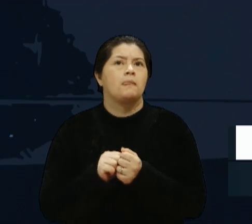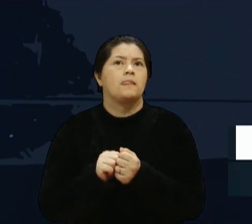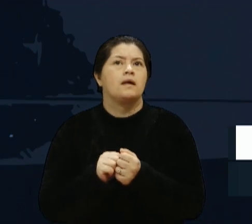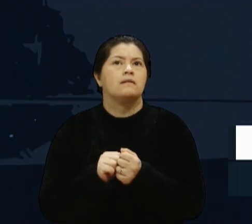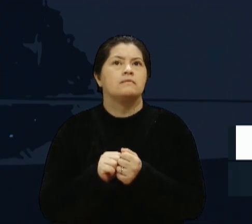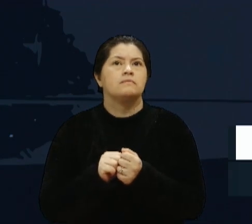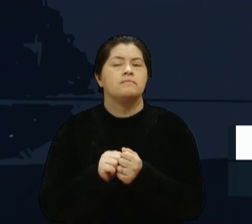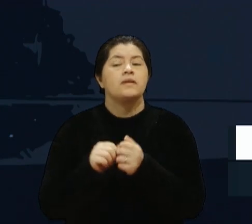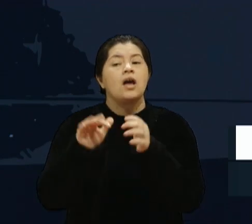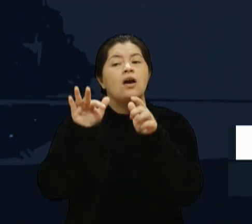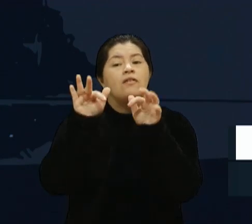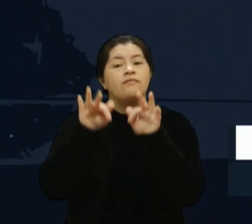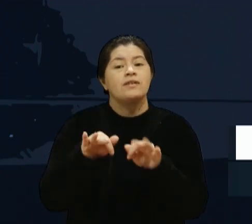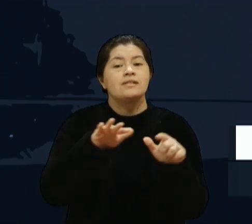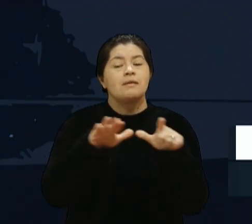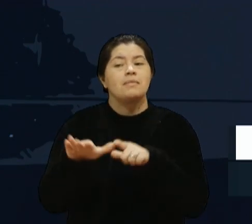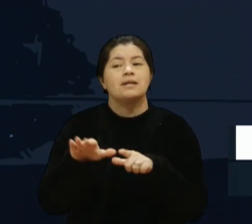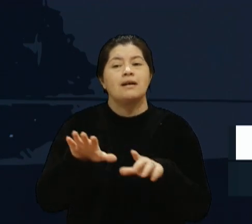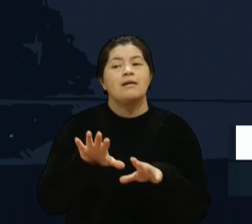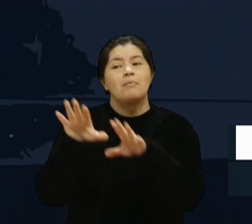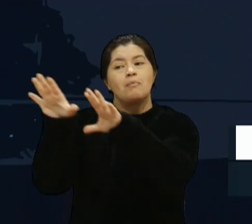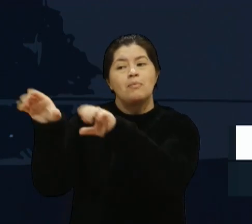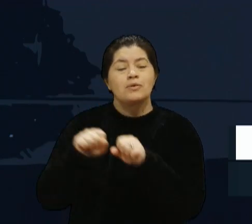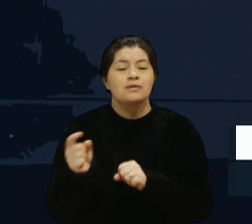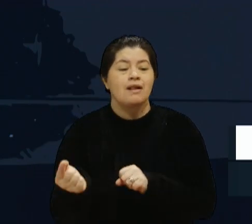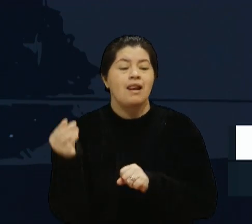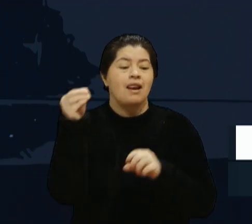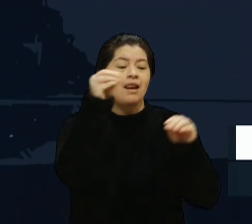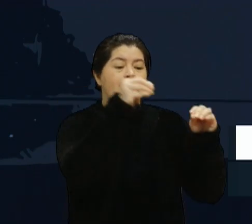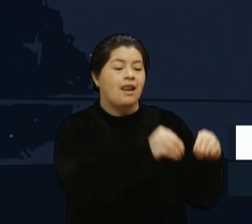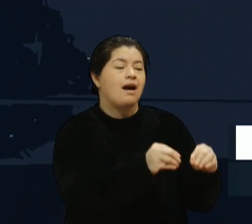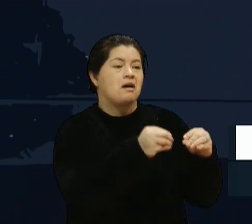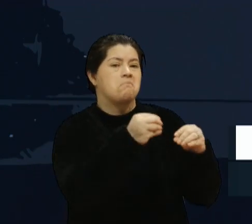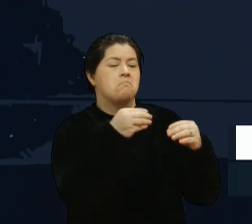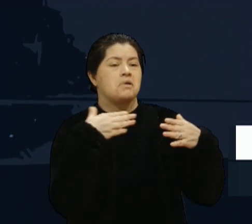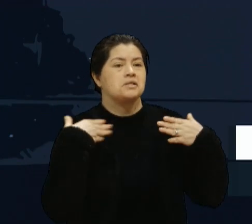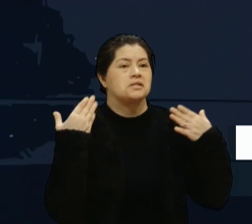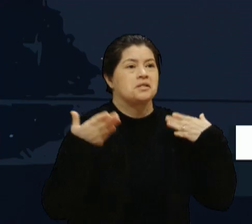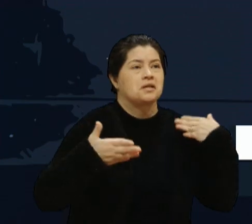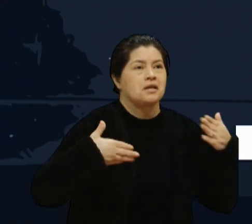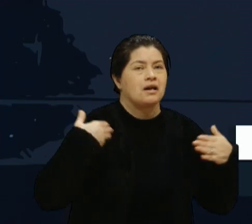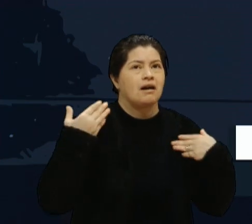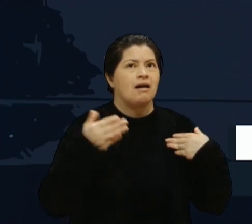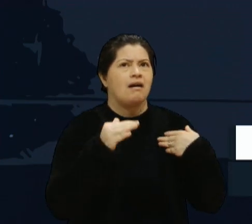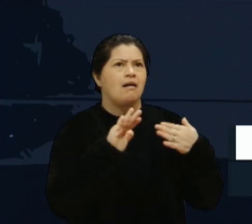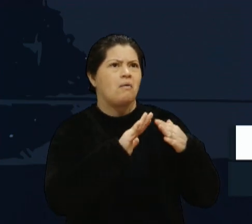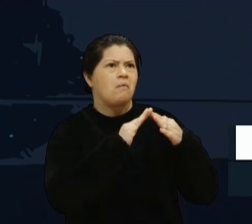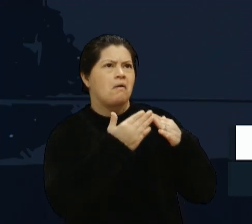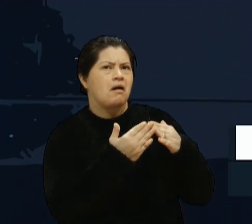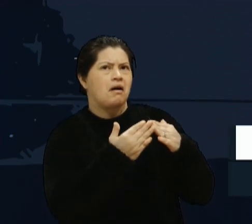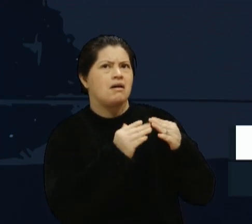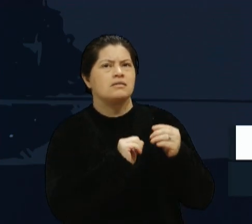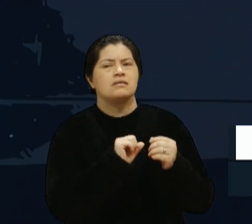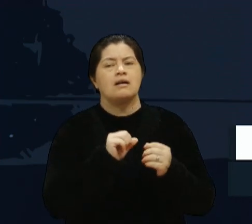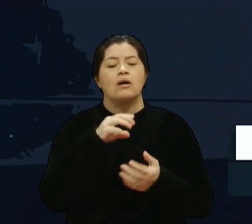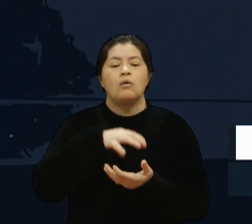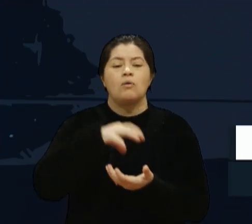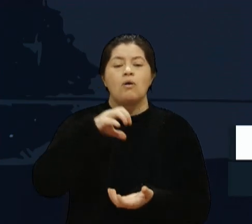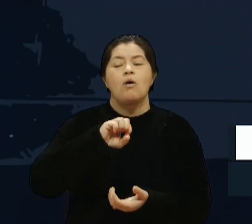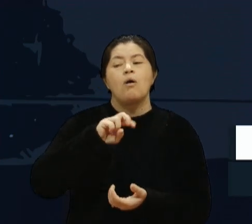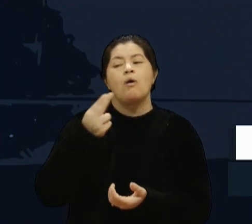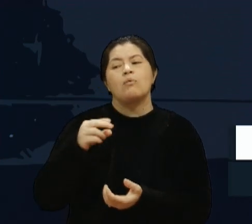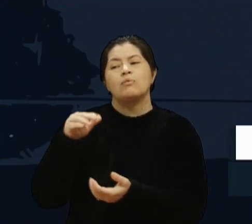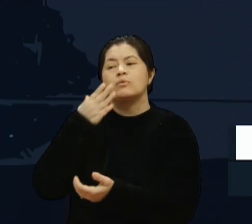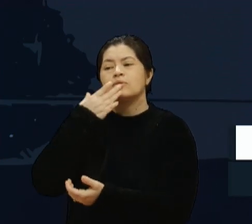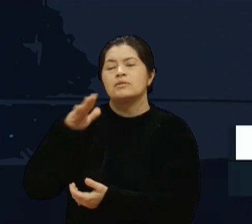no fim de semana, levando para tua casa, de repente levando ele para um parque, levando tanto para idoso como para as crianças.